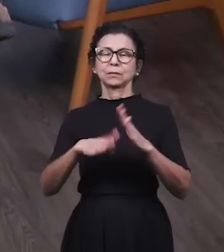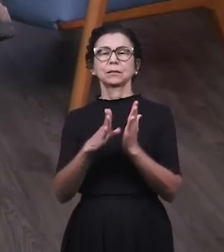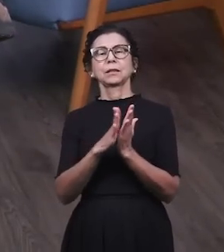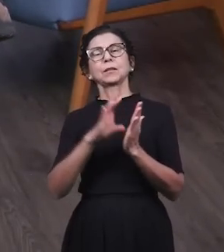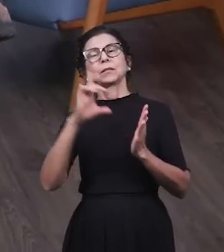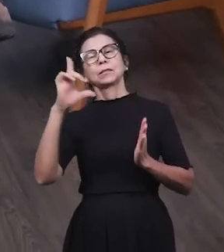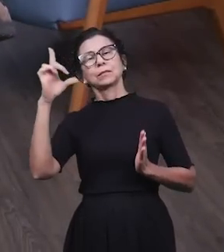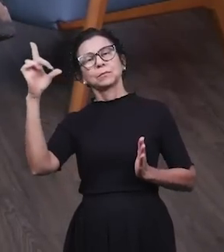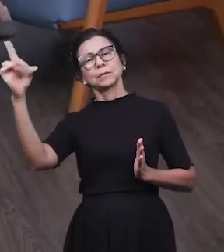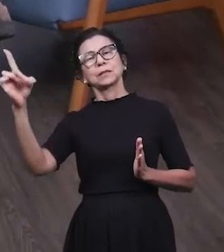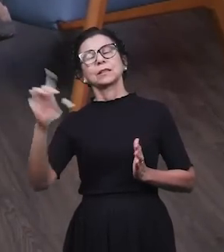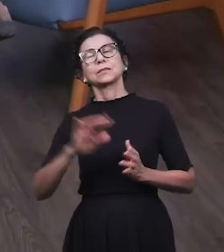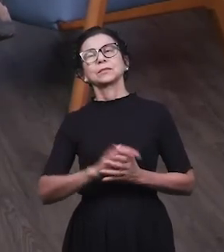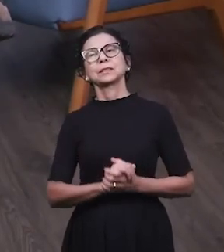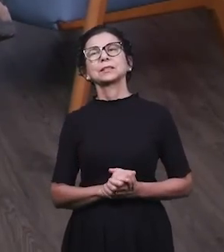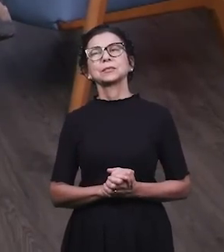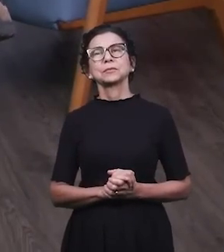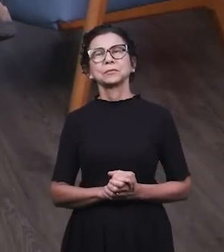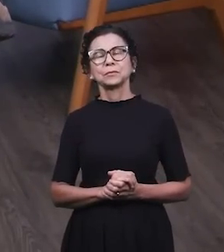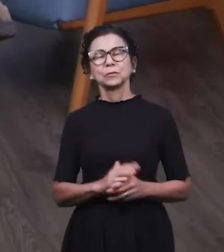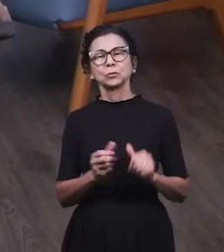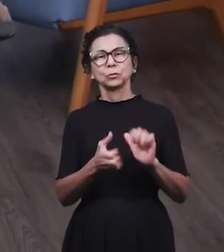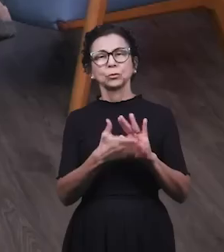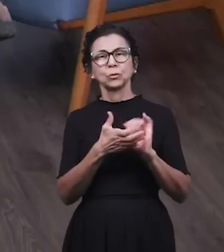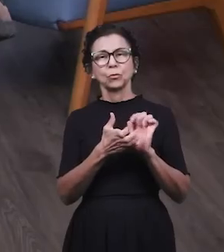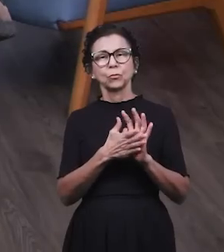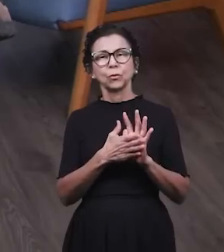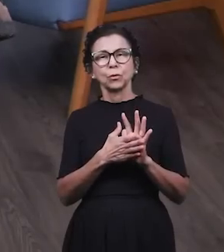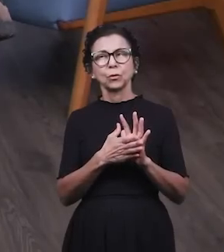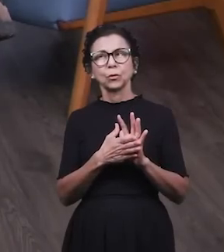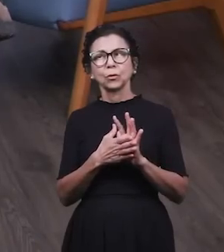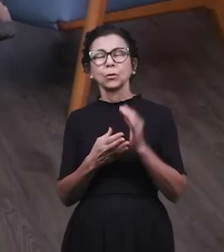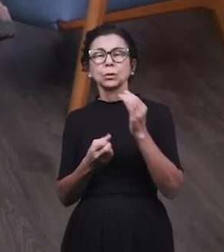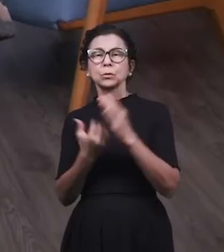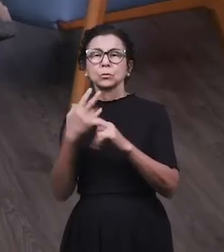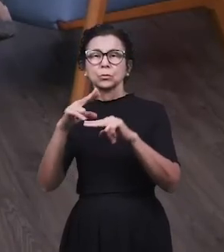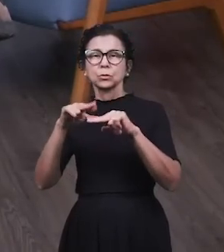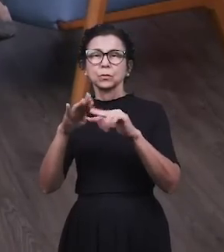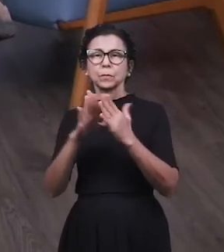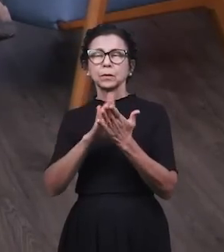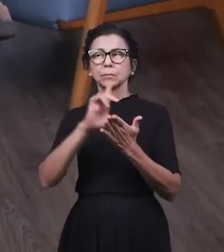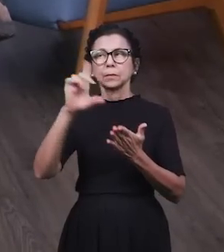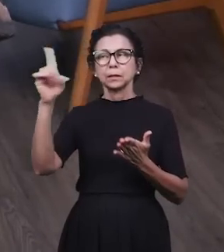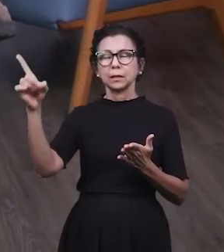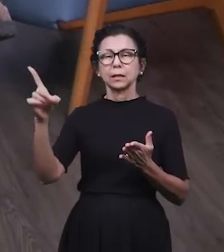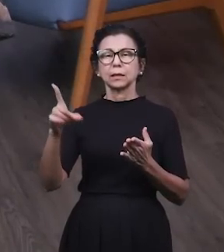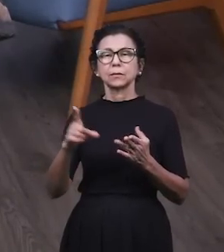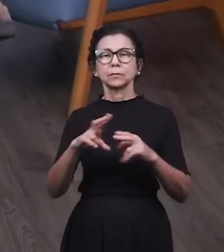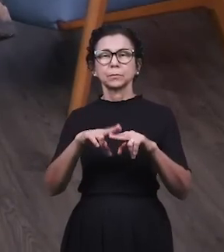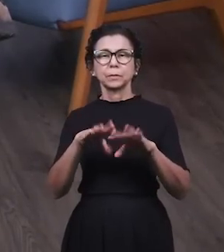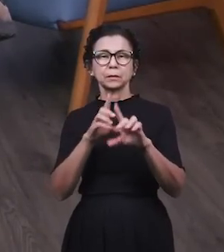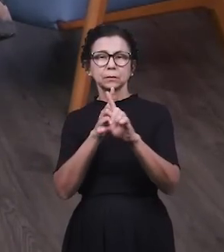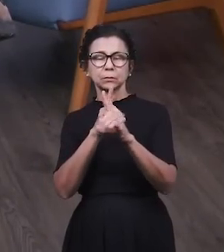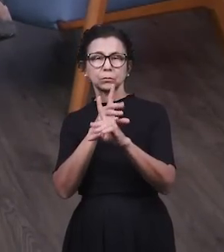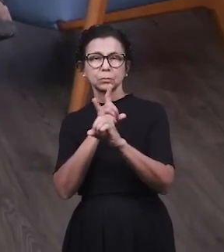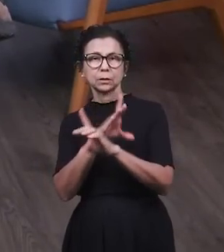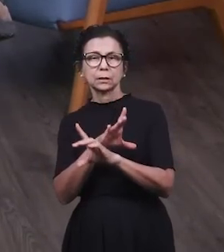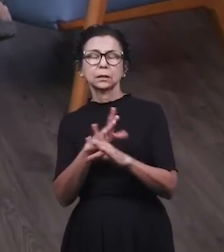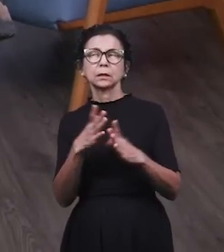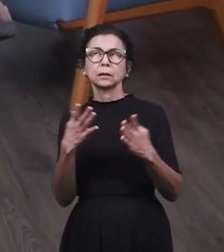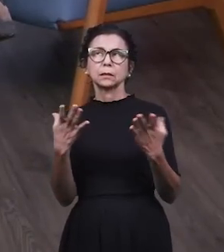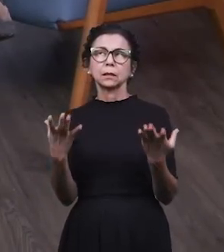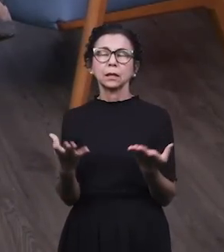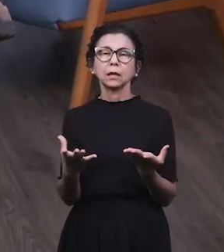Claro. Ela tem a palavra como a sua origem, ela tem a palavra como o seu direcionamento doutrinário, ela tem